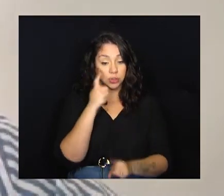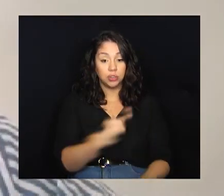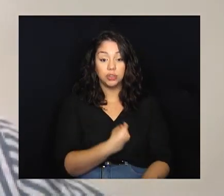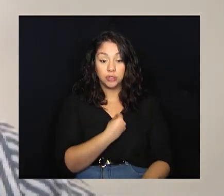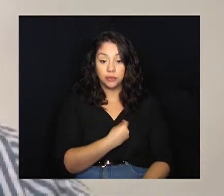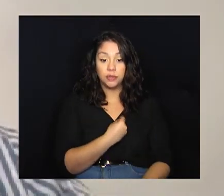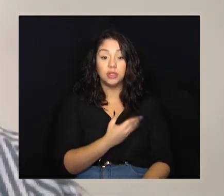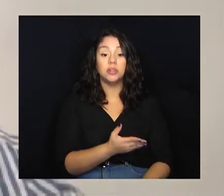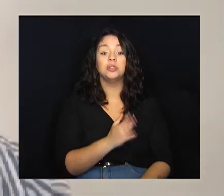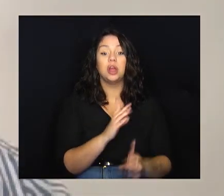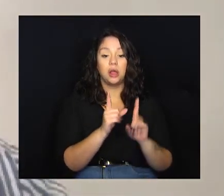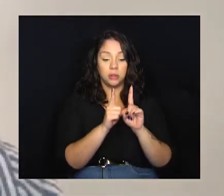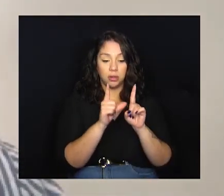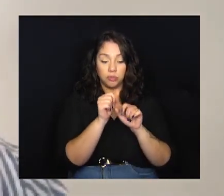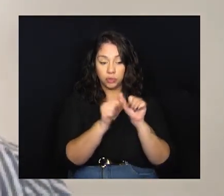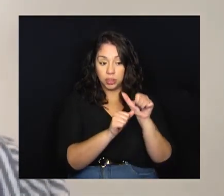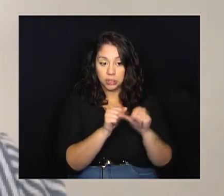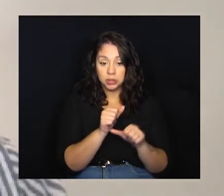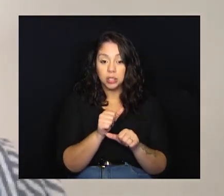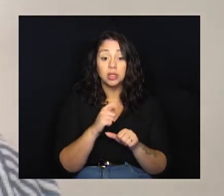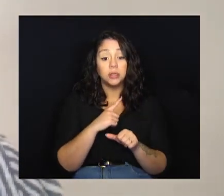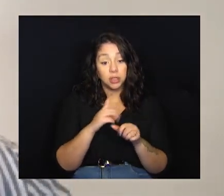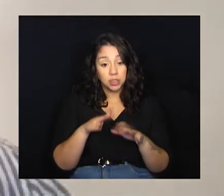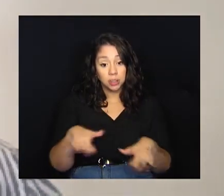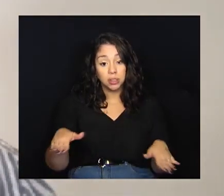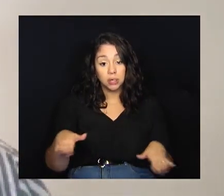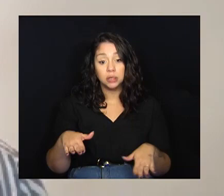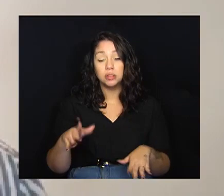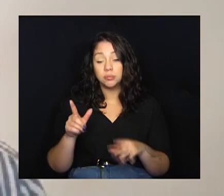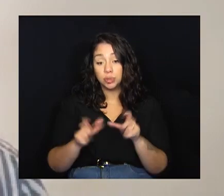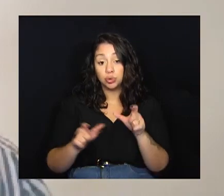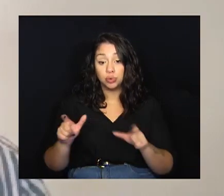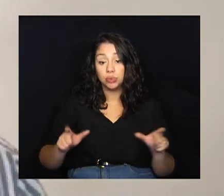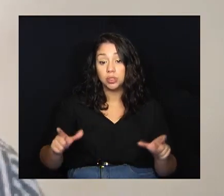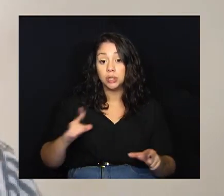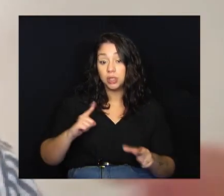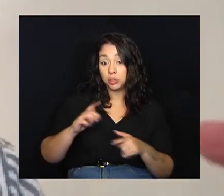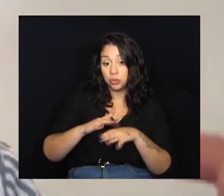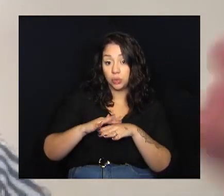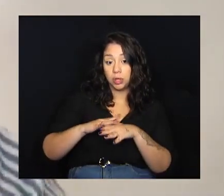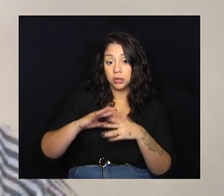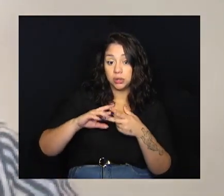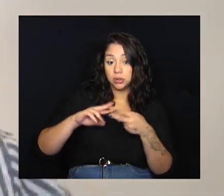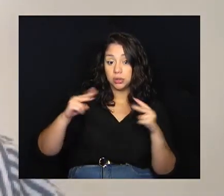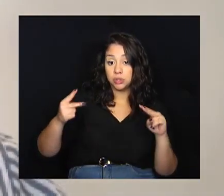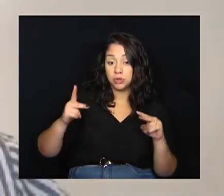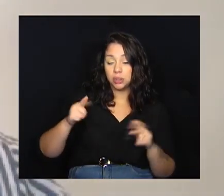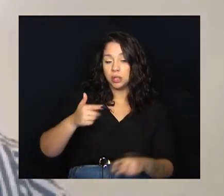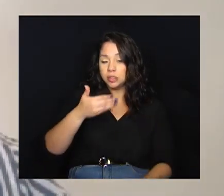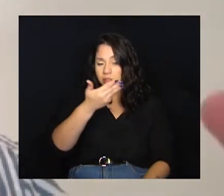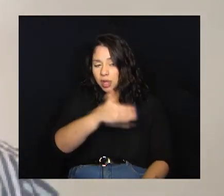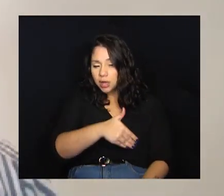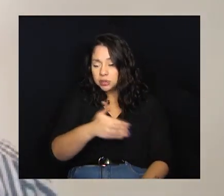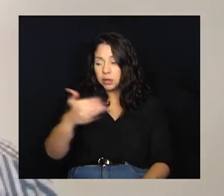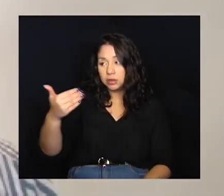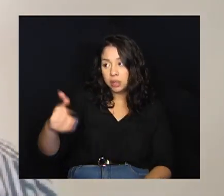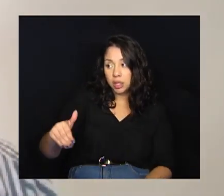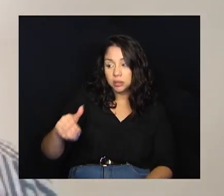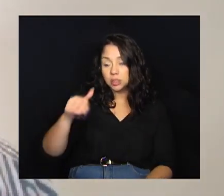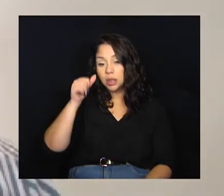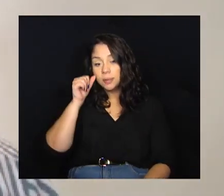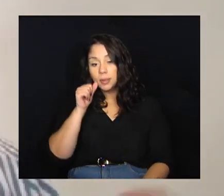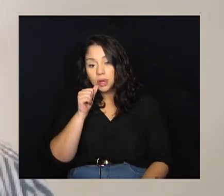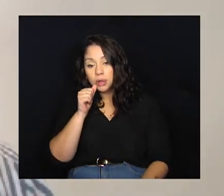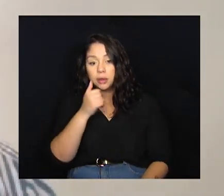genética né a gente tem crianças ou indivíduos que tem uma doença genética que quando testo os pais os pais não tem